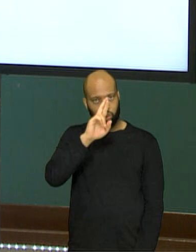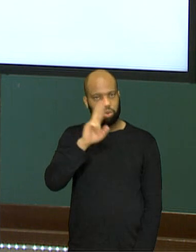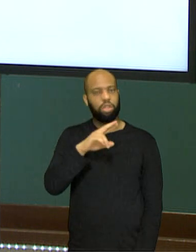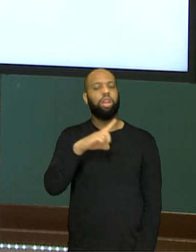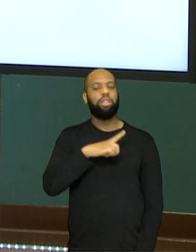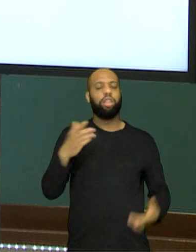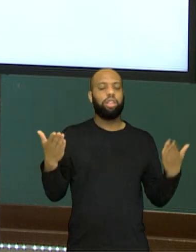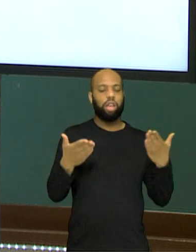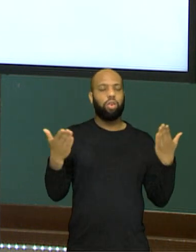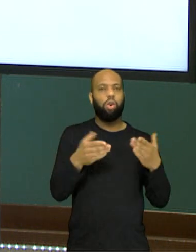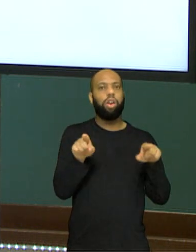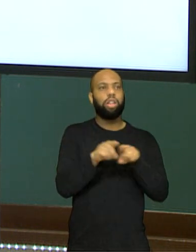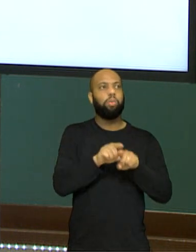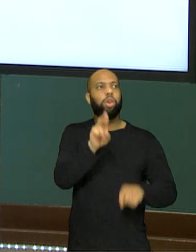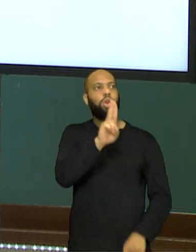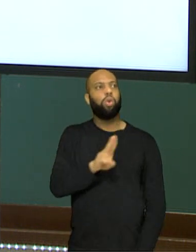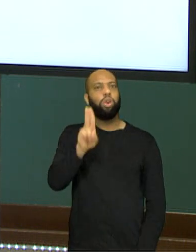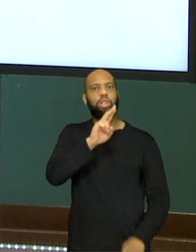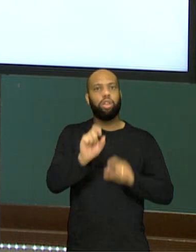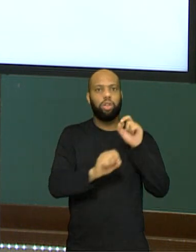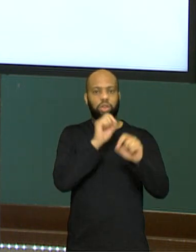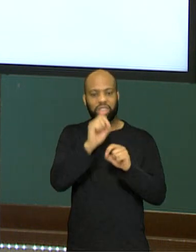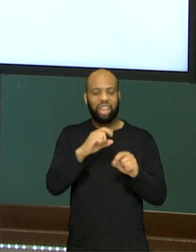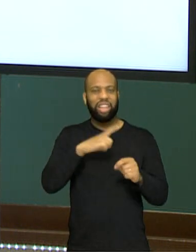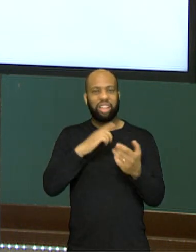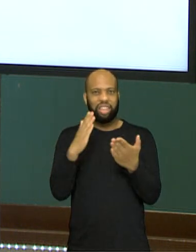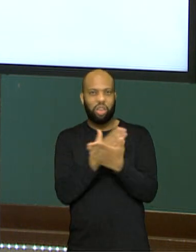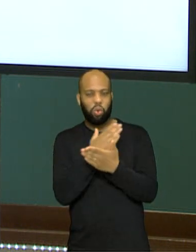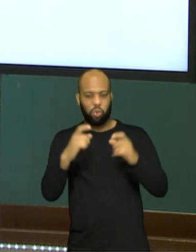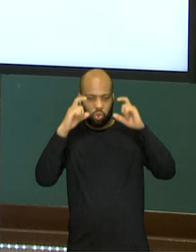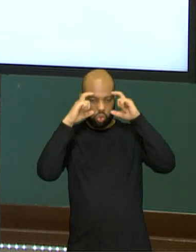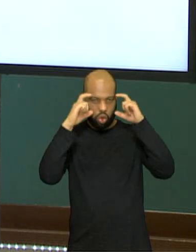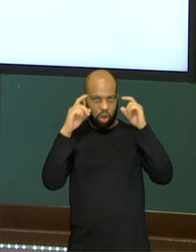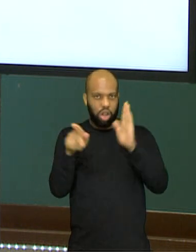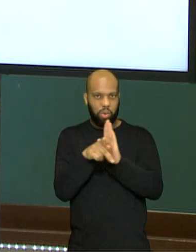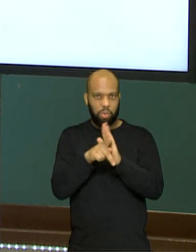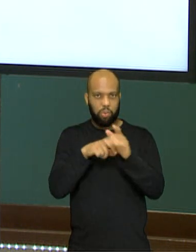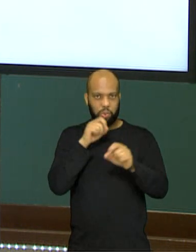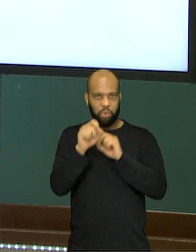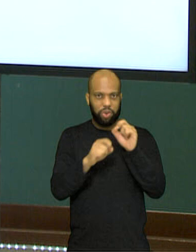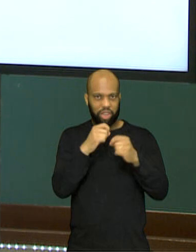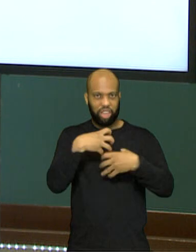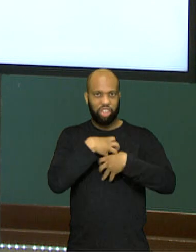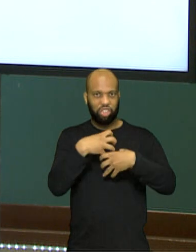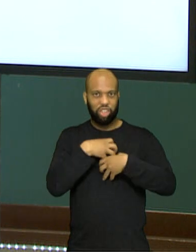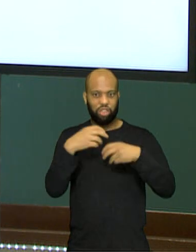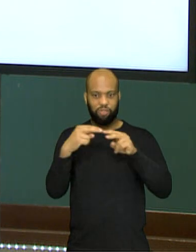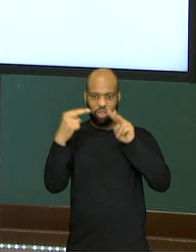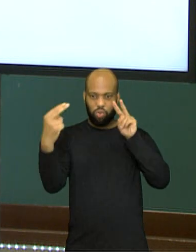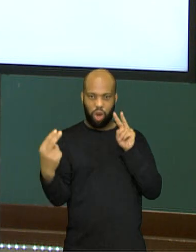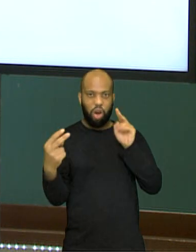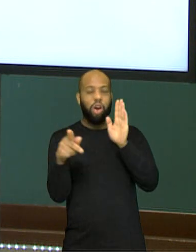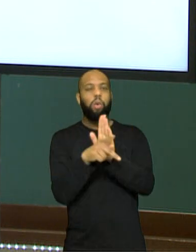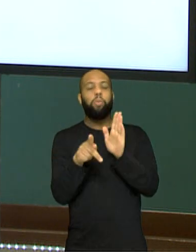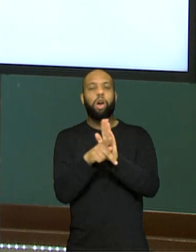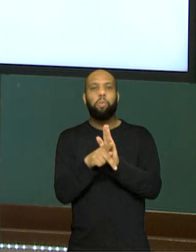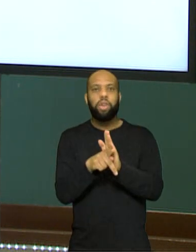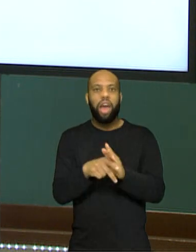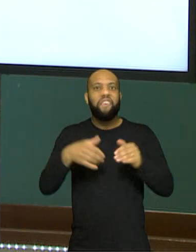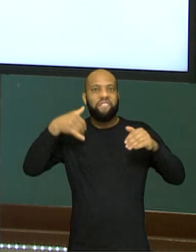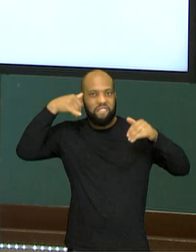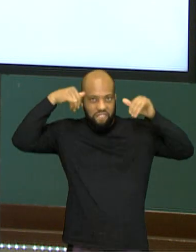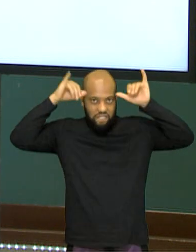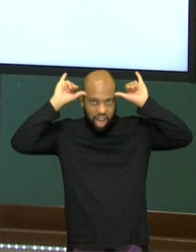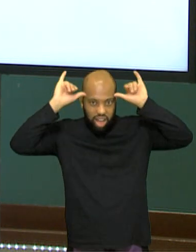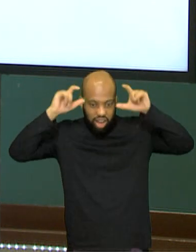que eles estão usando óculos de realidade aumentada nas vacas para elas verem campos verdes e conseguirem